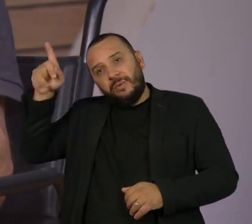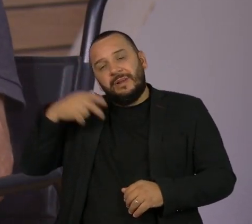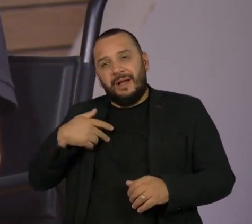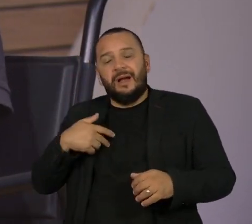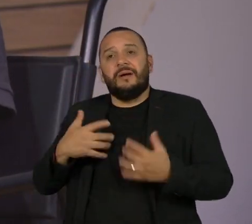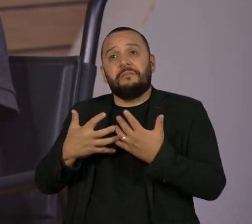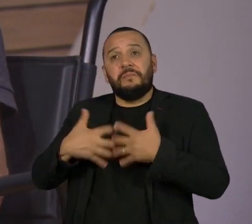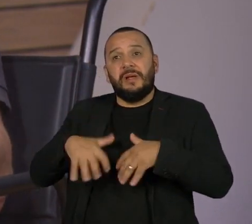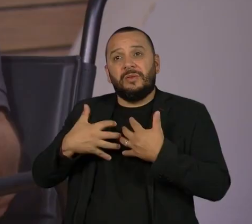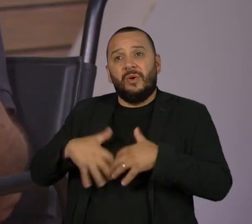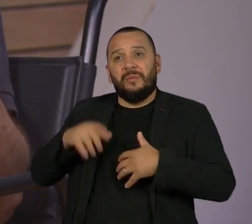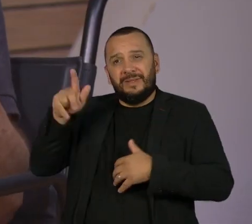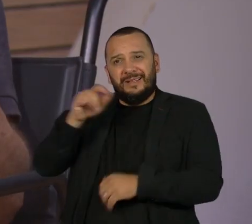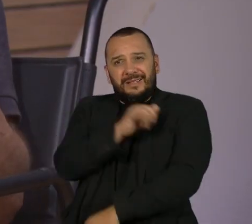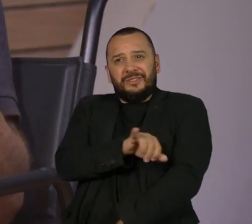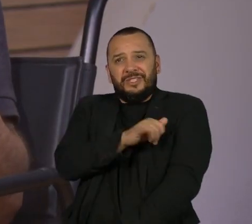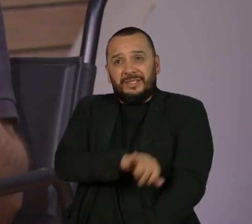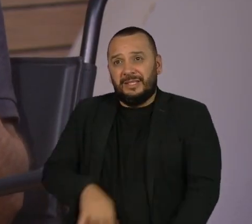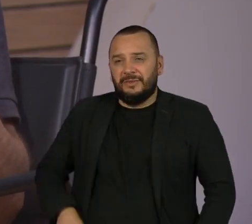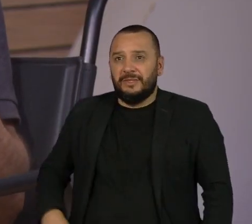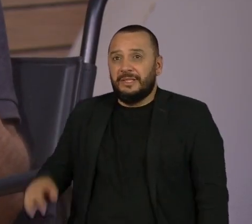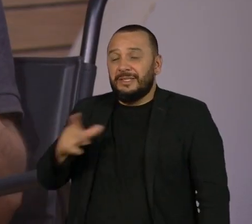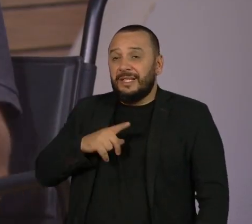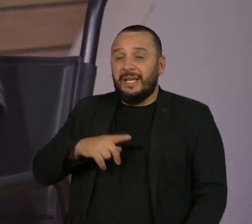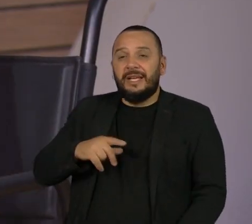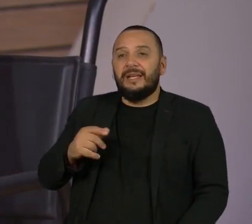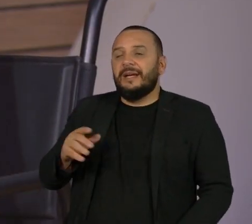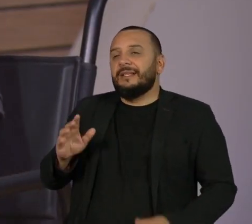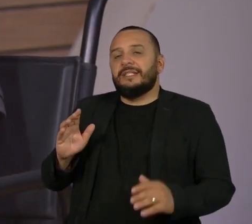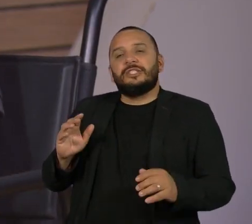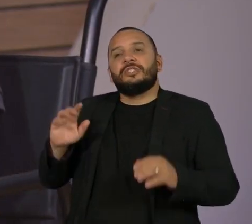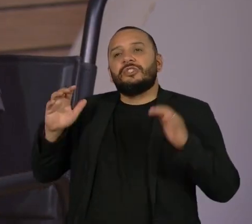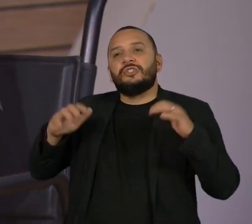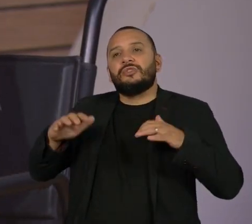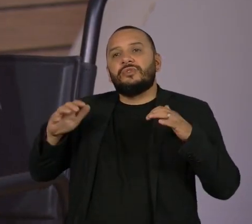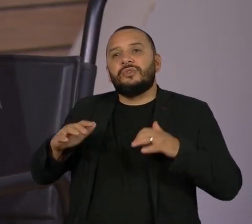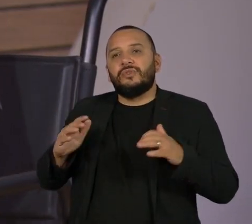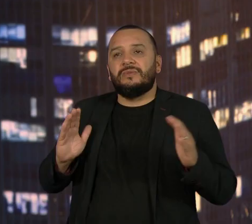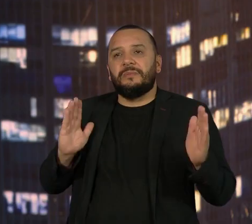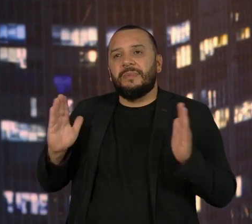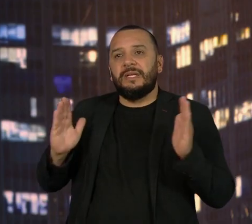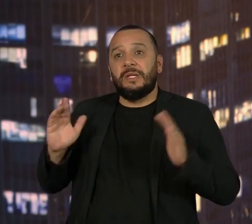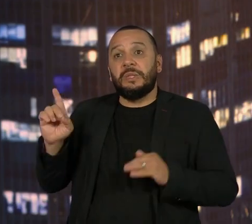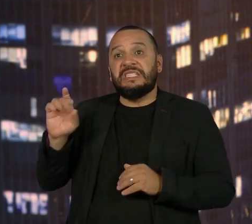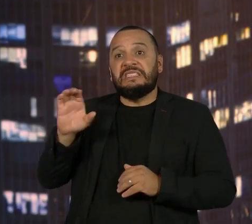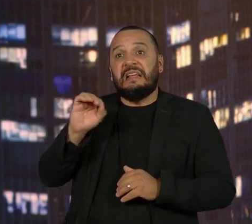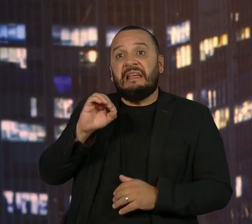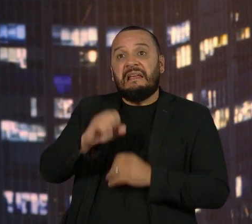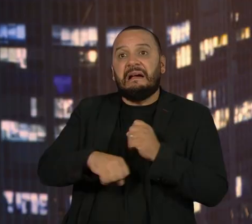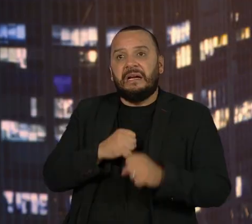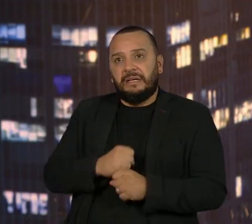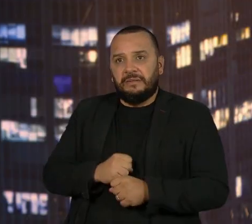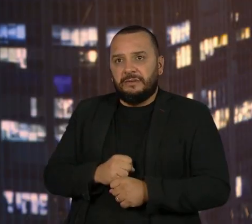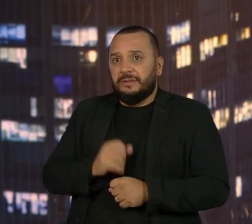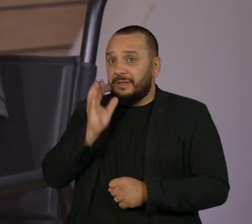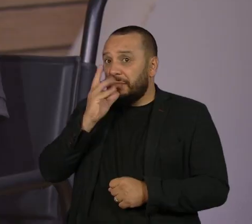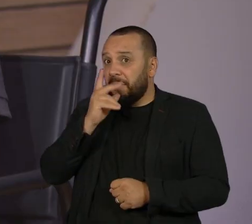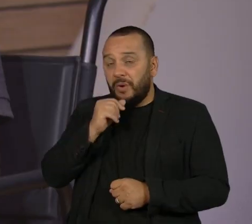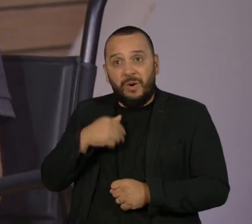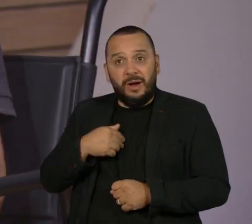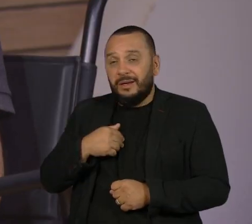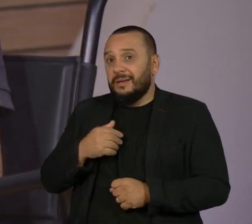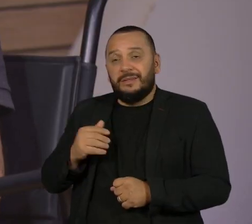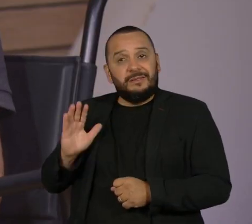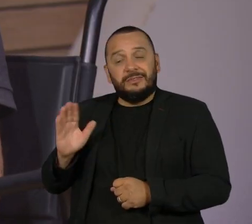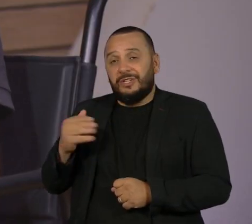a cada dia, aquilo que era uma chuva de 100 anos passou a ser 10, agora é ano a ano. Uma seca que era de 100 anos passou a ser ano a